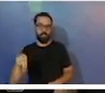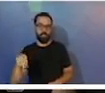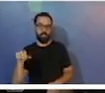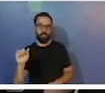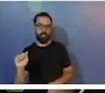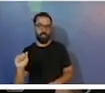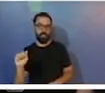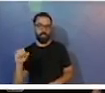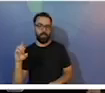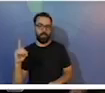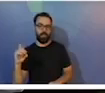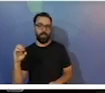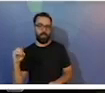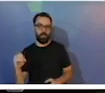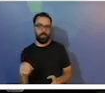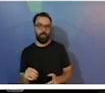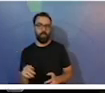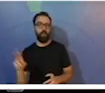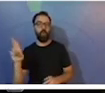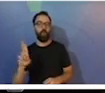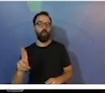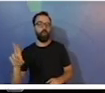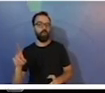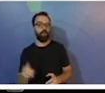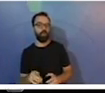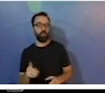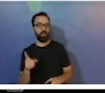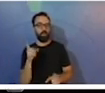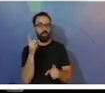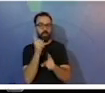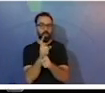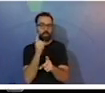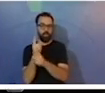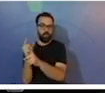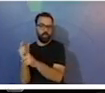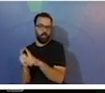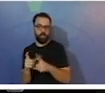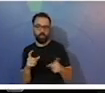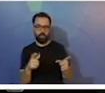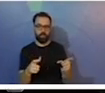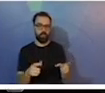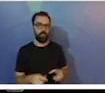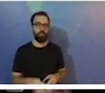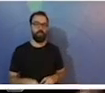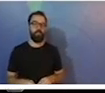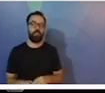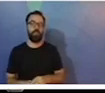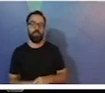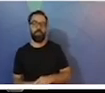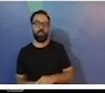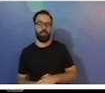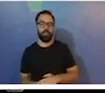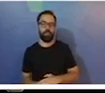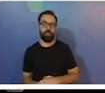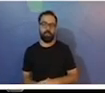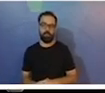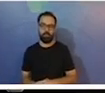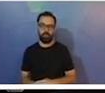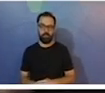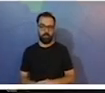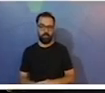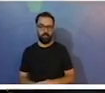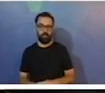achar a localização. Então, primeiro nós vamos aprender as direções. Vamos ver como que a gente marca uma